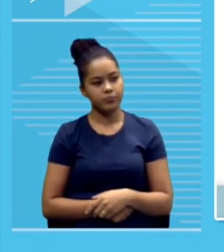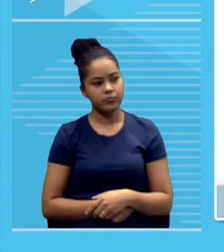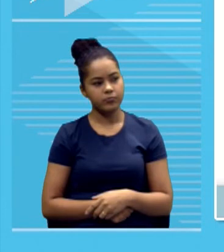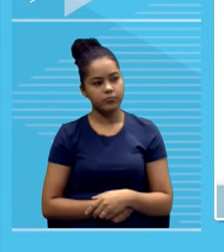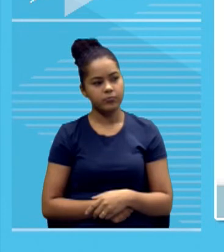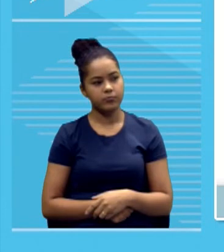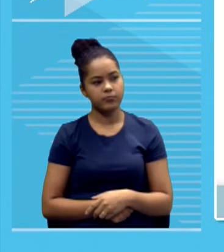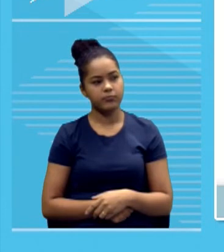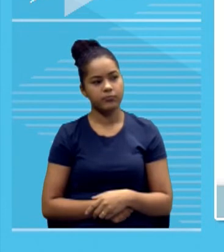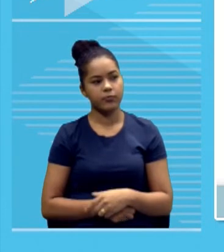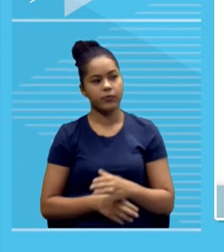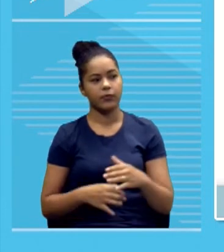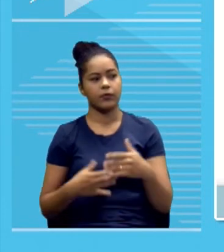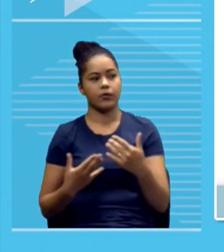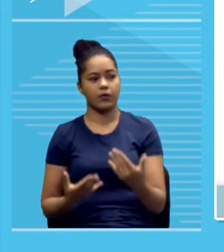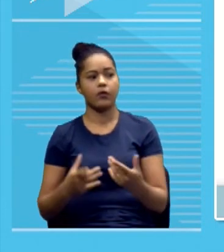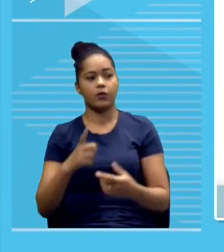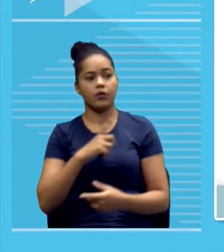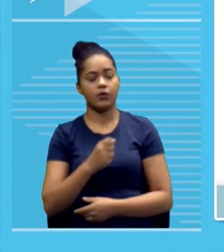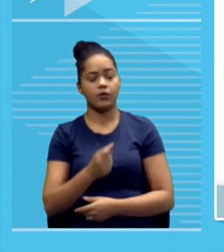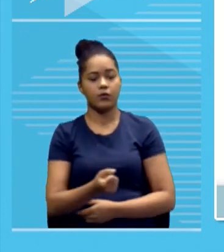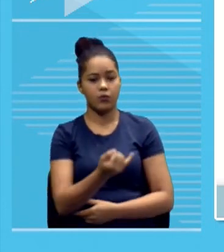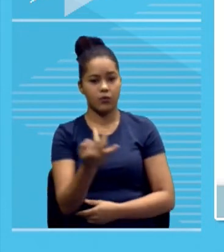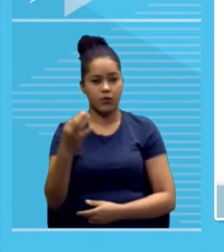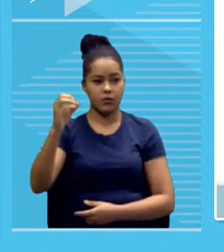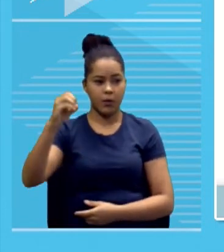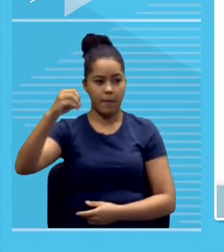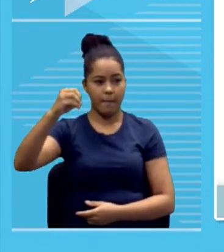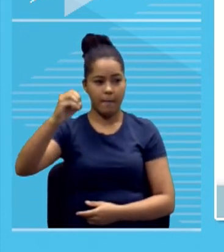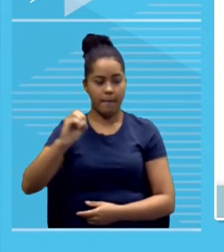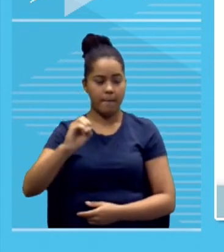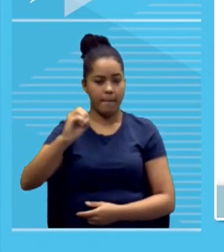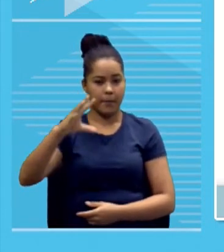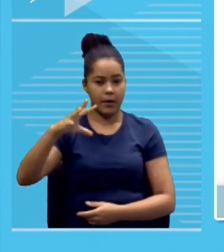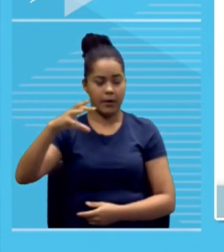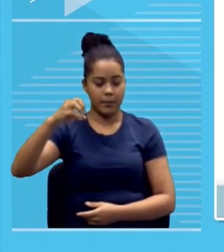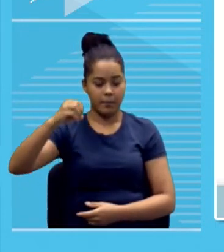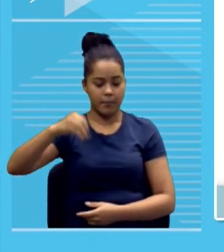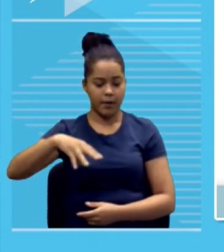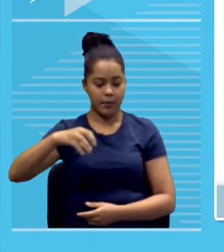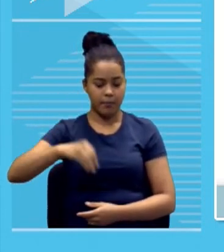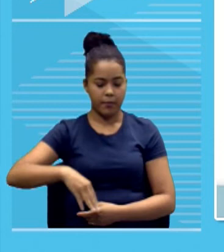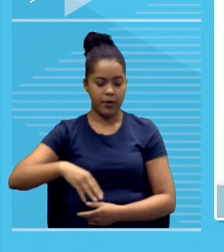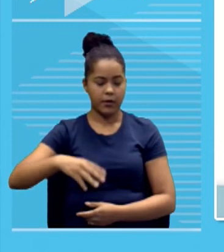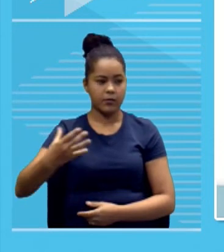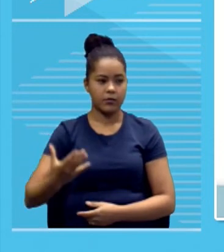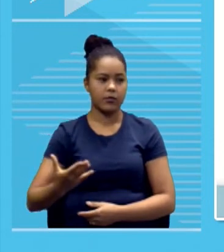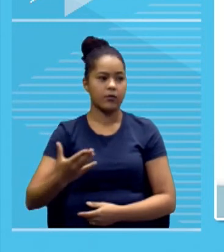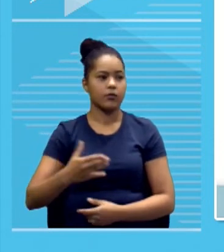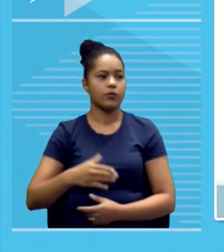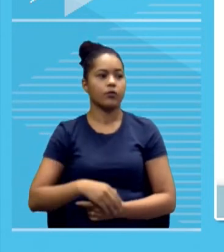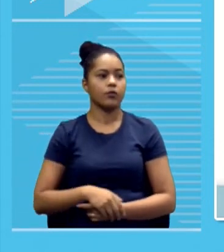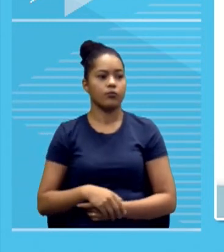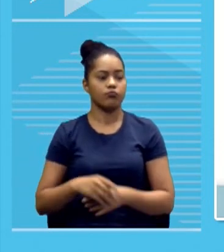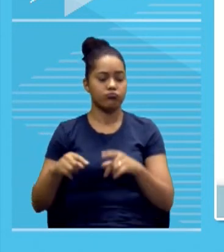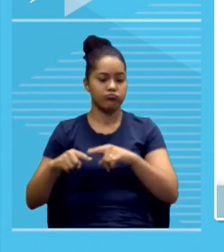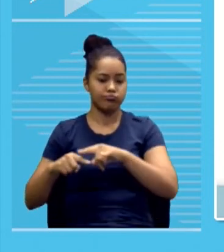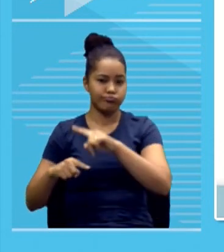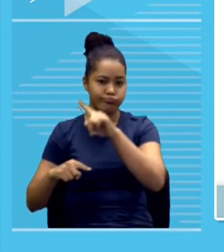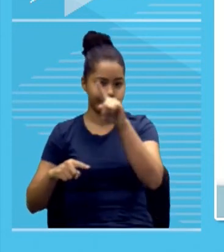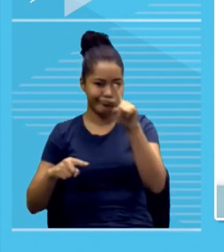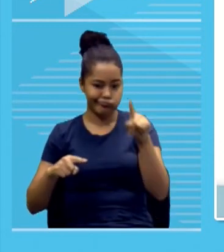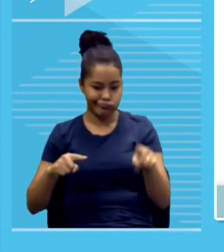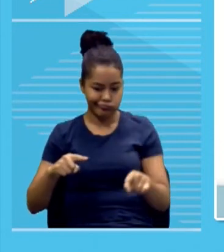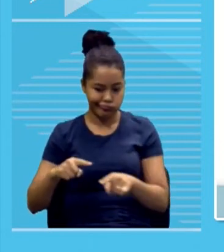A bateria apresenta resistência interna desprezível e os fios possuem resistência nula. Um técnico faz uma análise